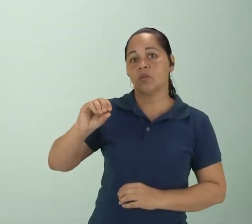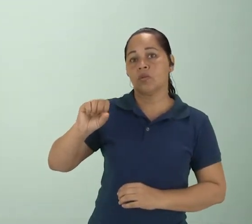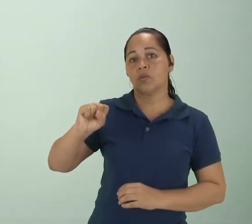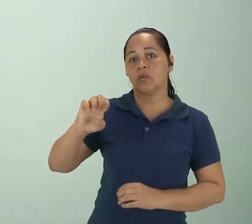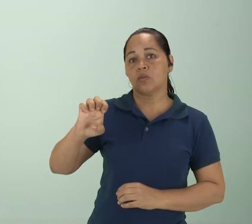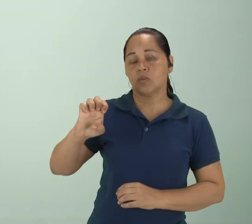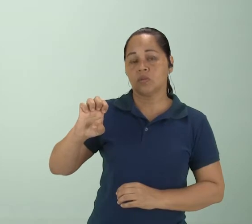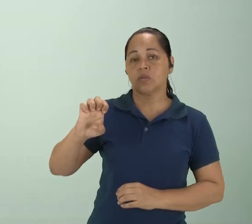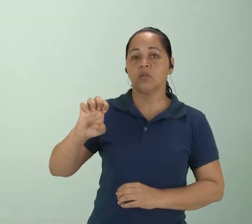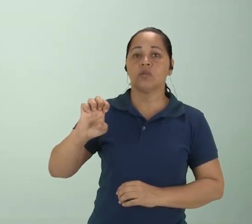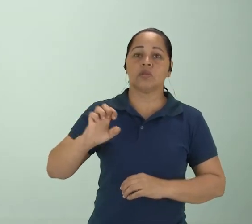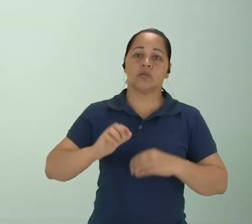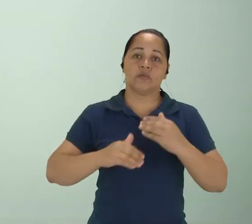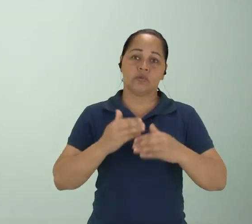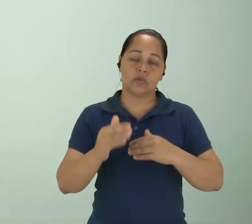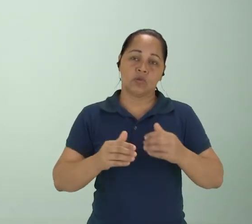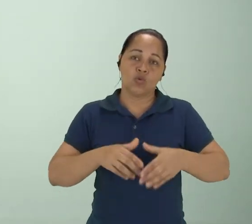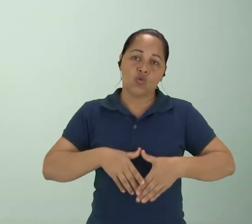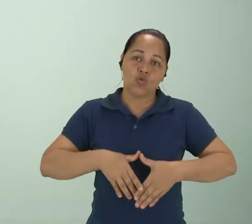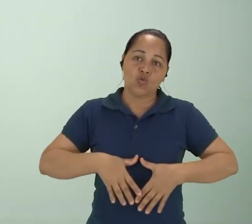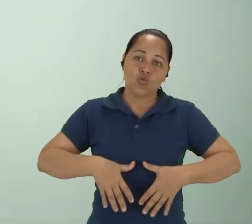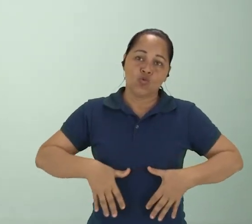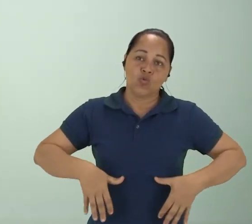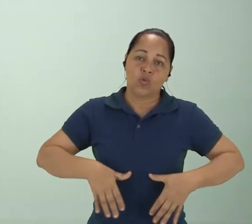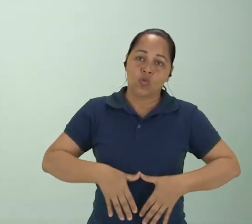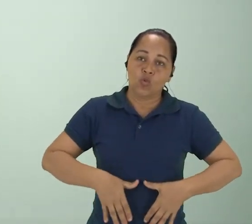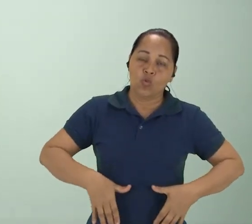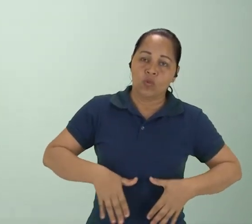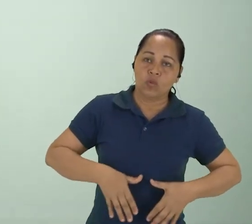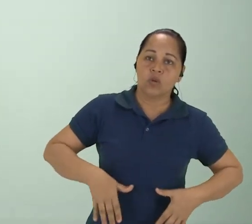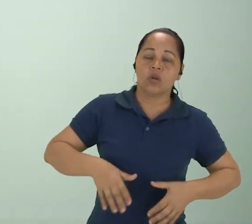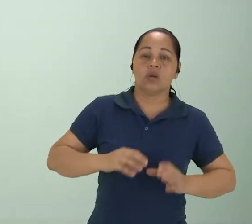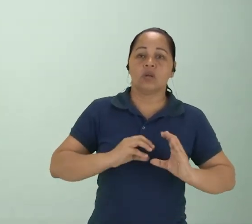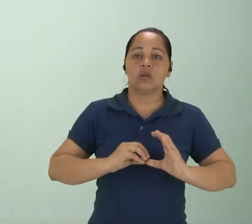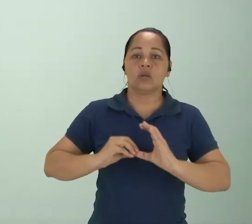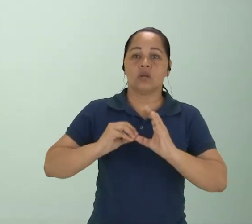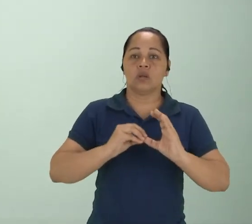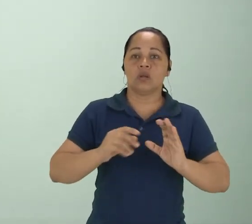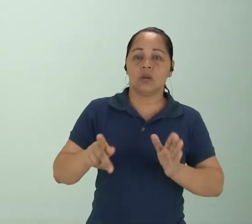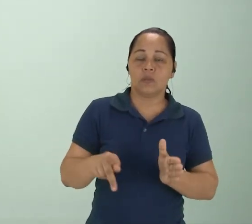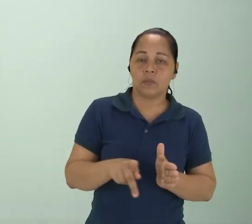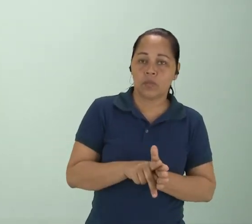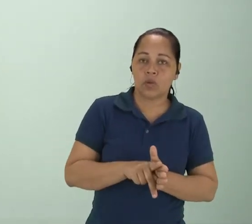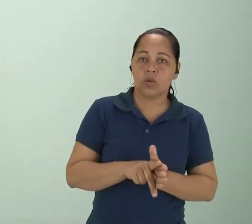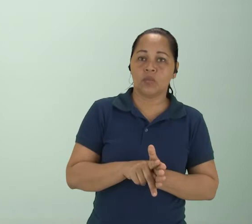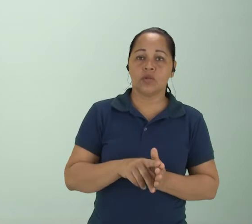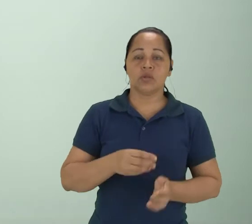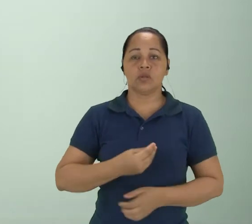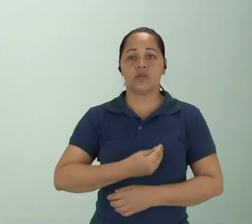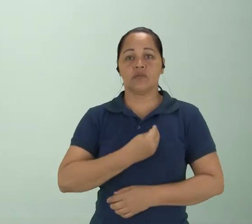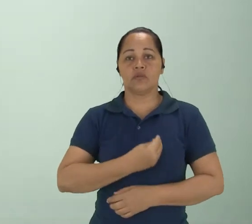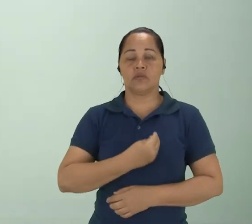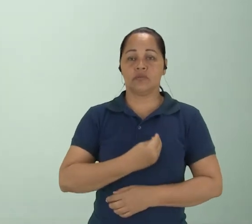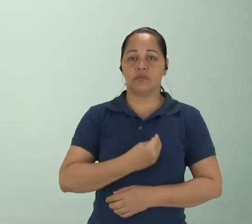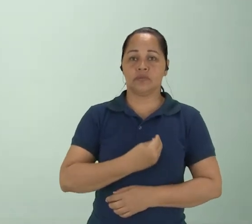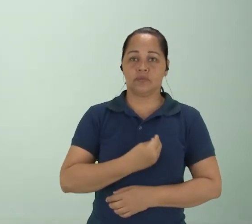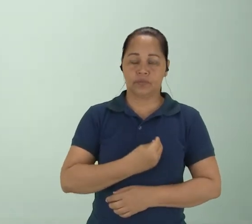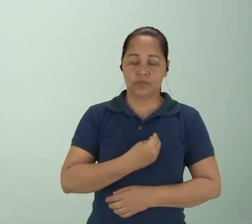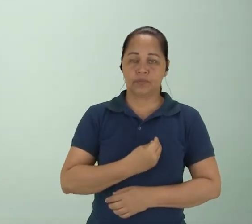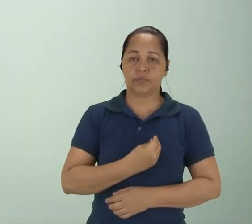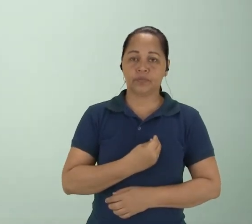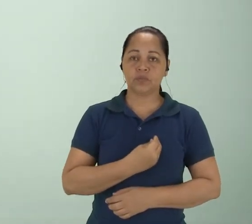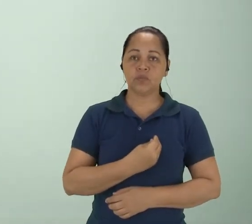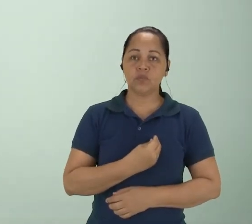a cicatrização, a esse processo envolvido a sobrevivência, digamos assim, a manutenção da vida